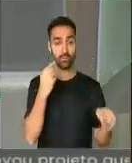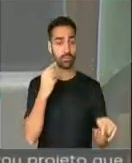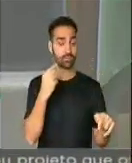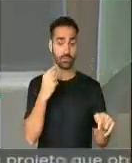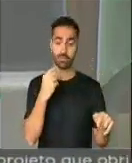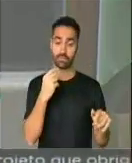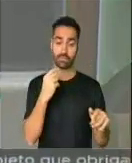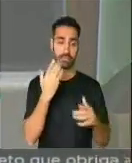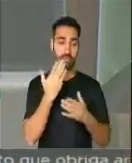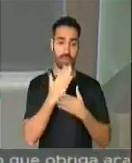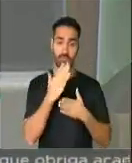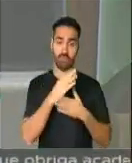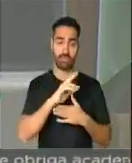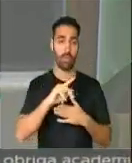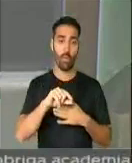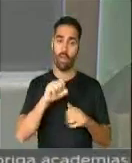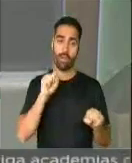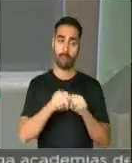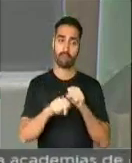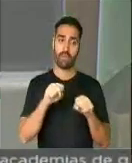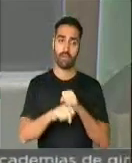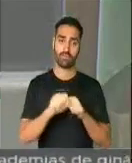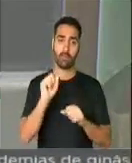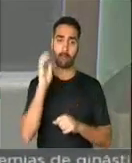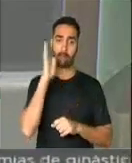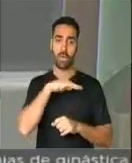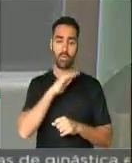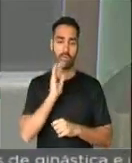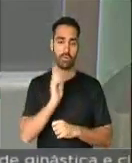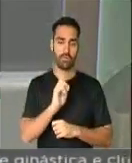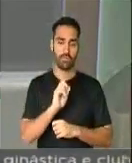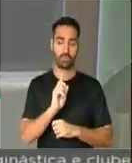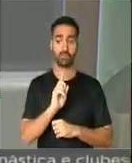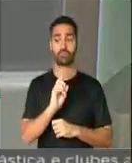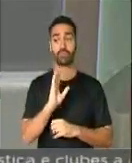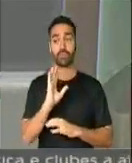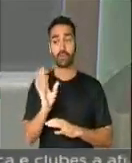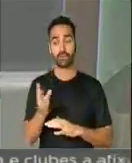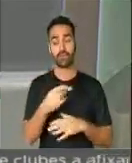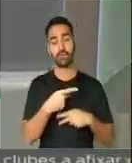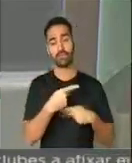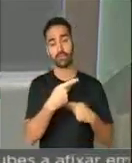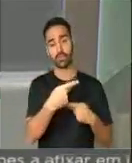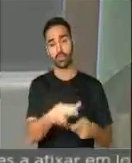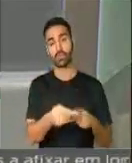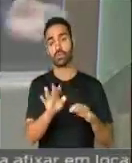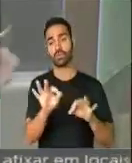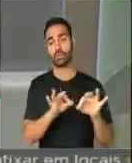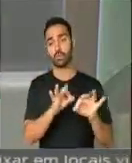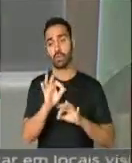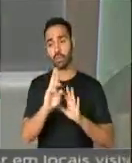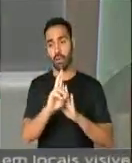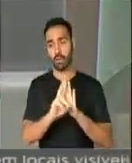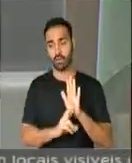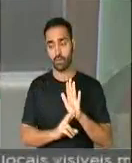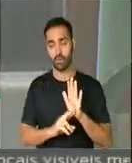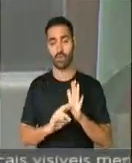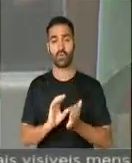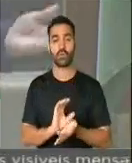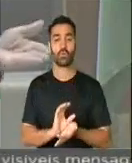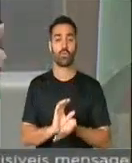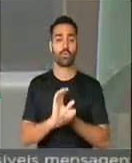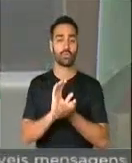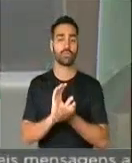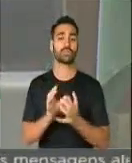ser confundidas com uma chacina. Várias entidades visitaram, prepararam relatórios, a Comissão de Direitos Humanos da Assembleia, o